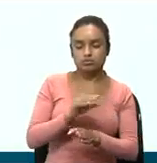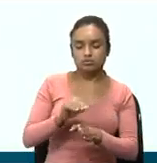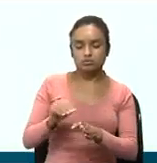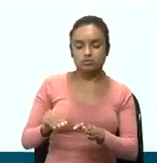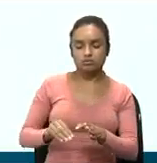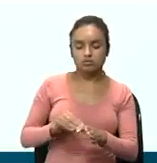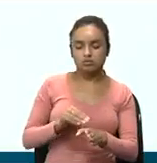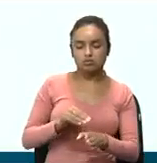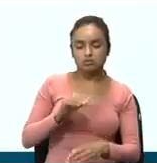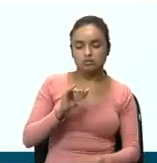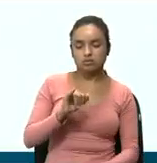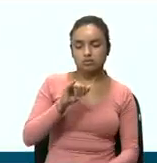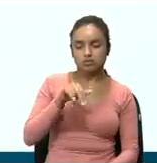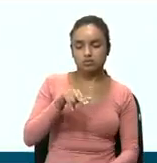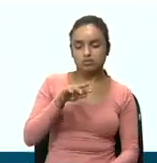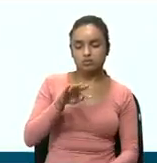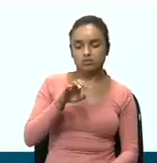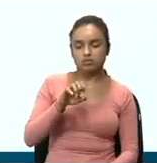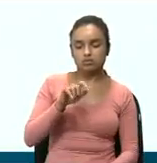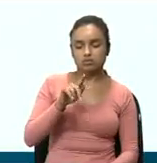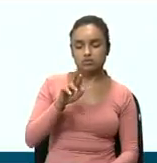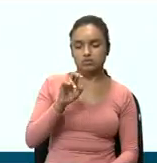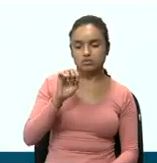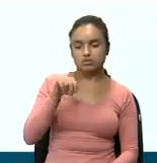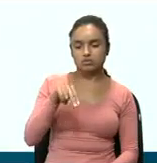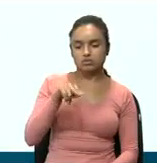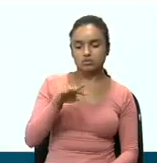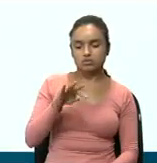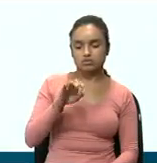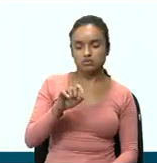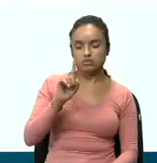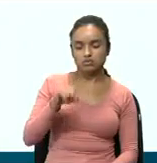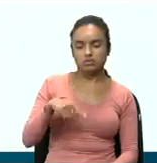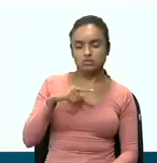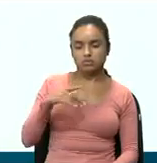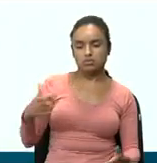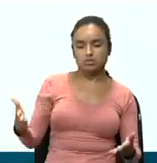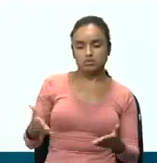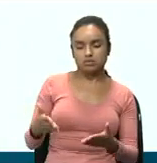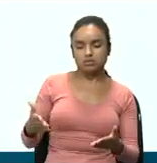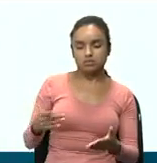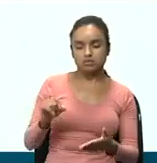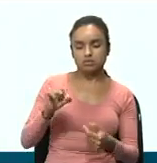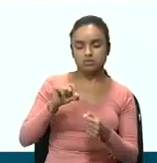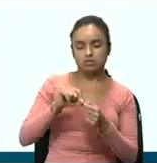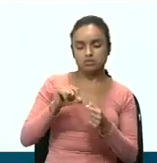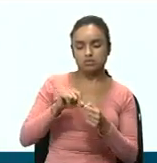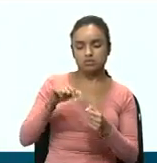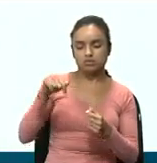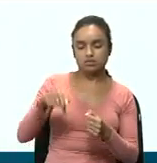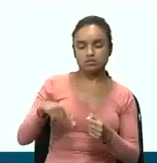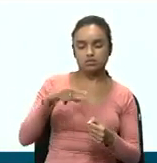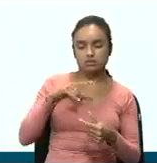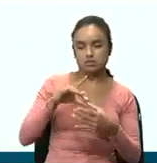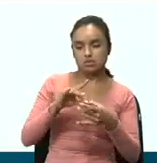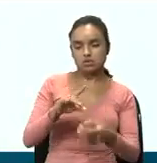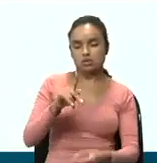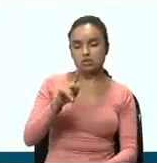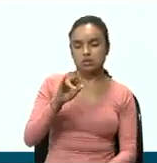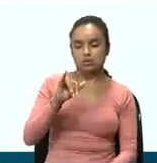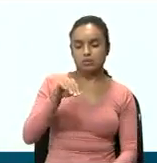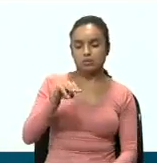integrando. Então, eu teria, no caso, que é uma constante, meio, e agora eu vou fazer, então, o cálculo da primitiva. Somar